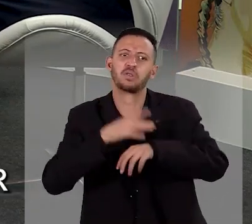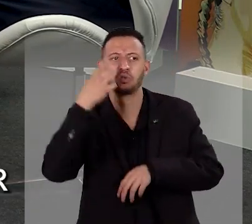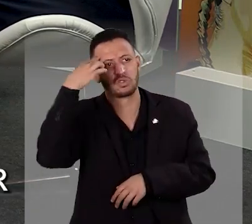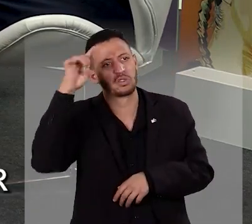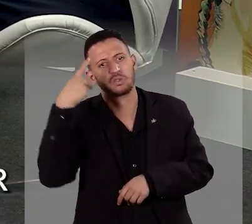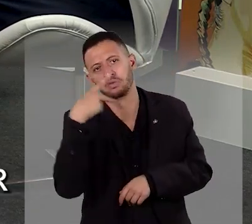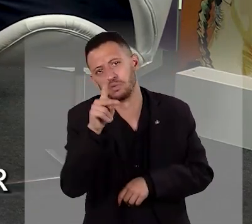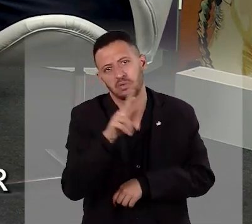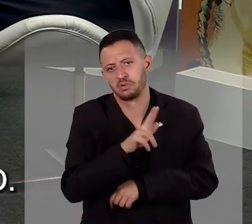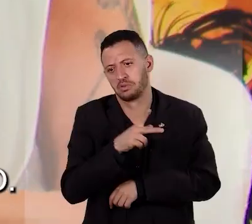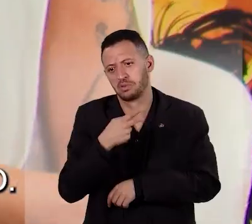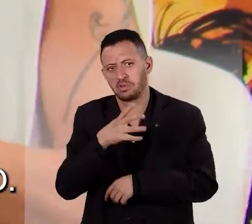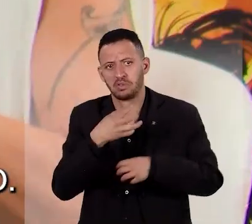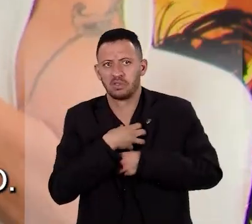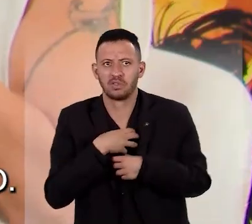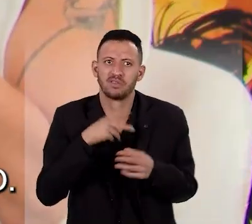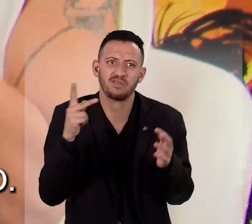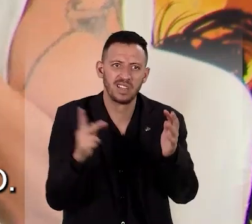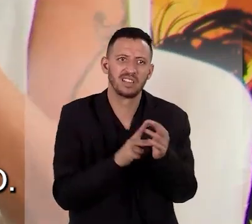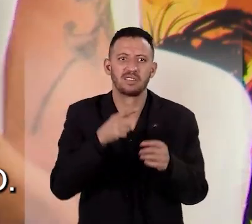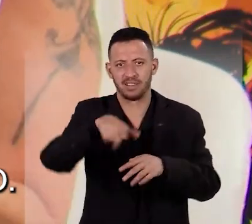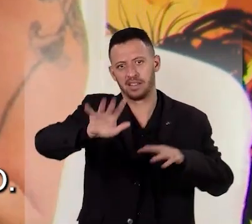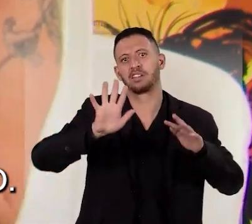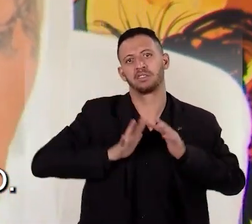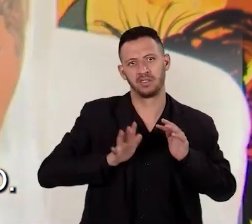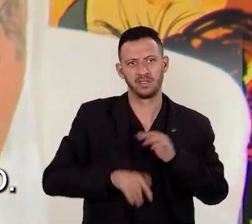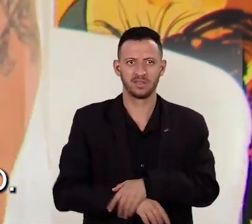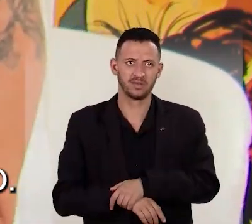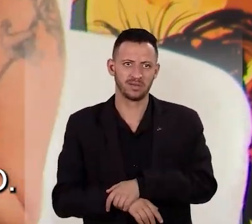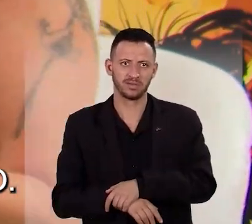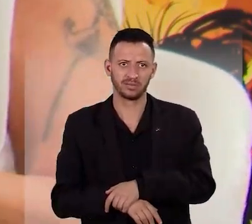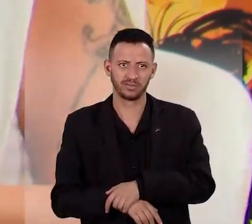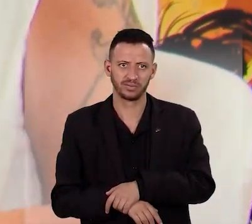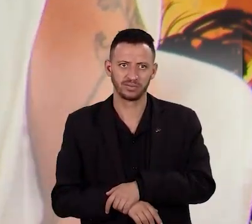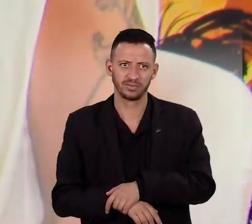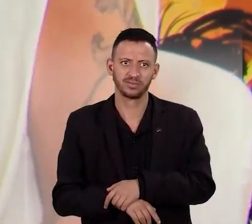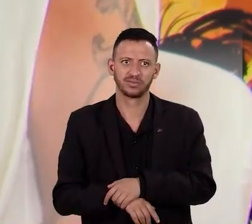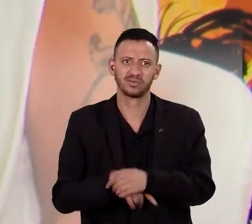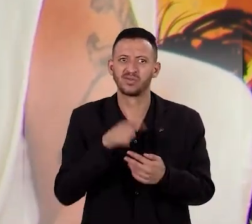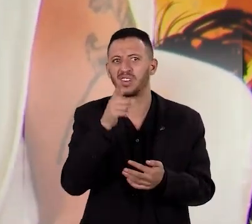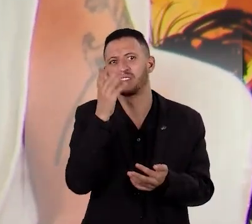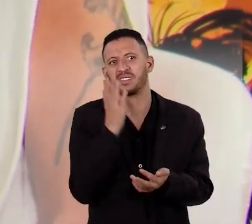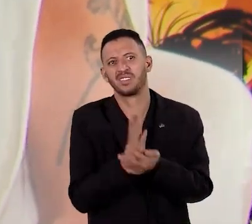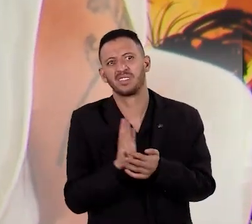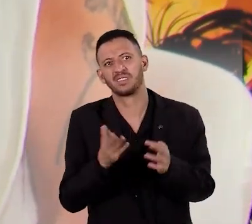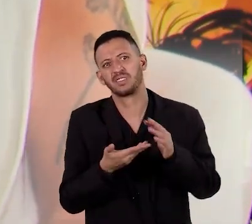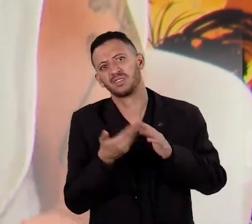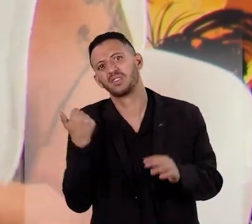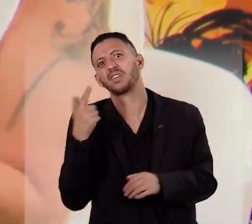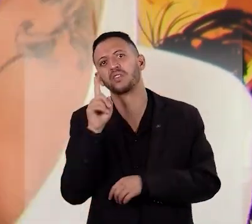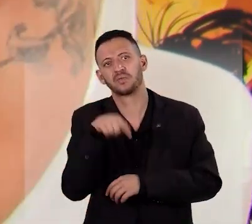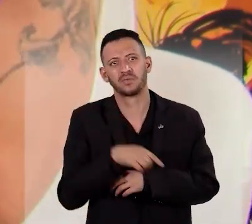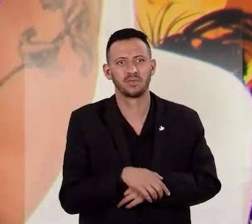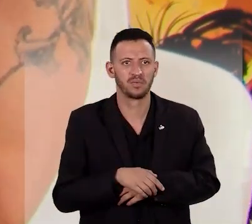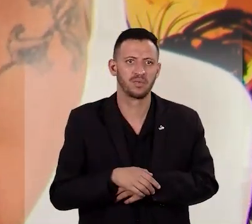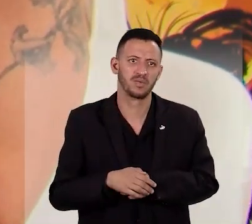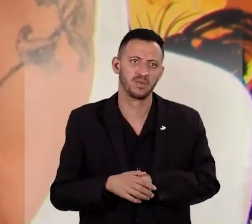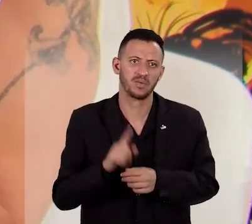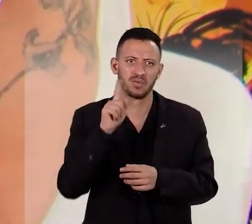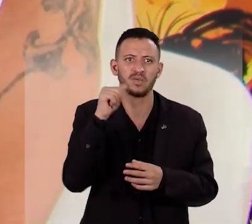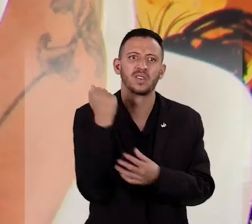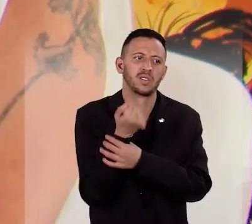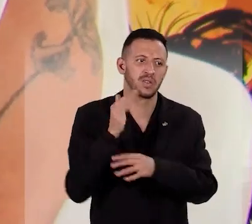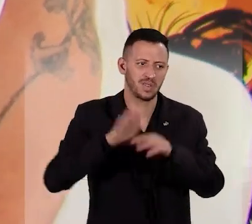agir, trabalhar quando você quiser para você realmente ficar rico. Então, isso acabou